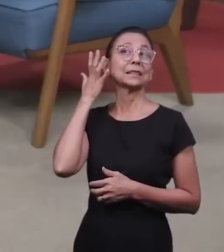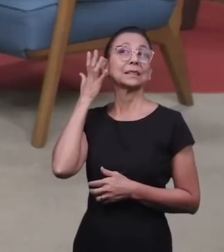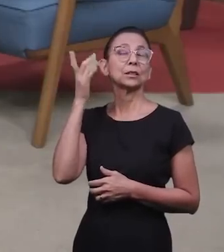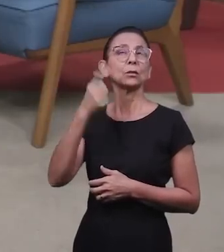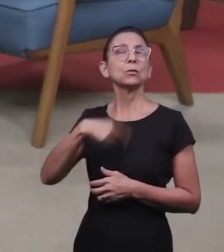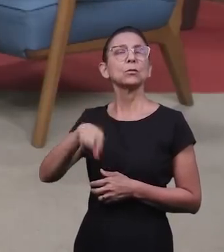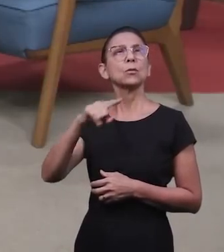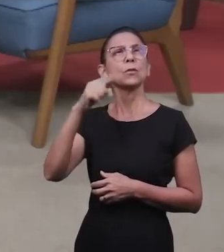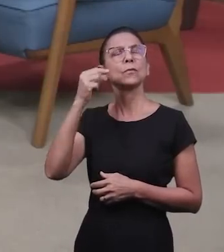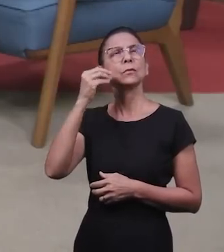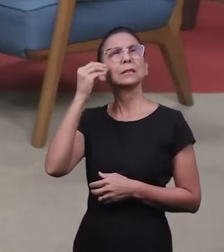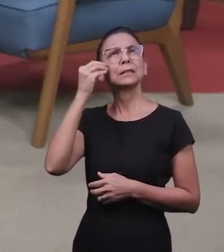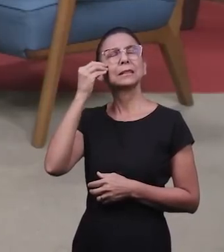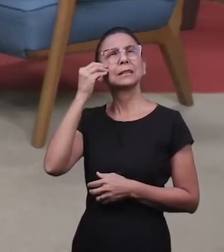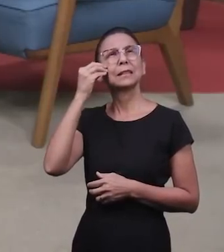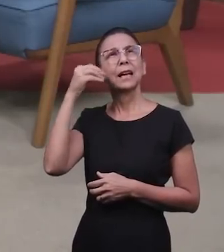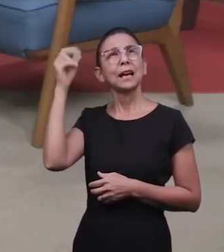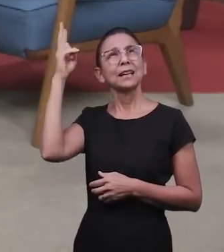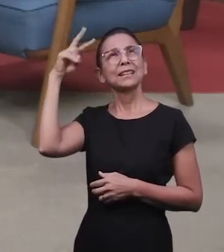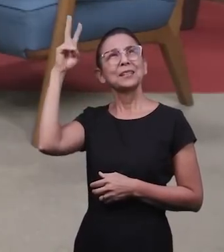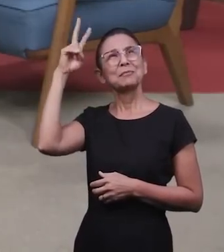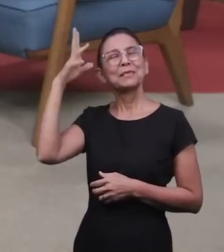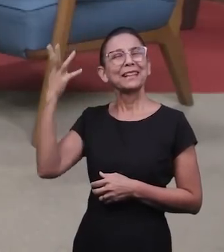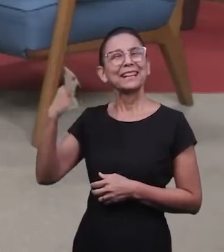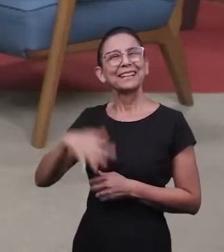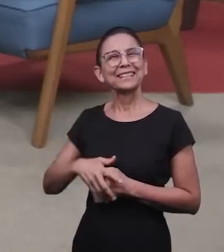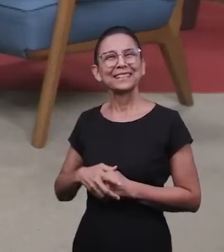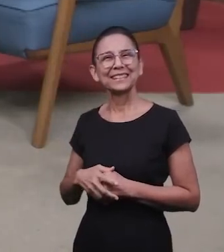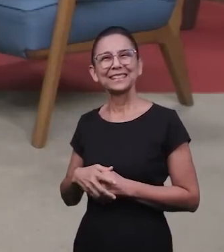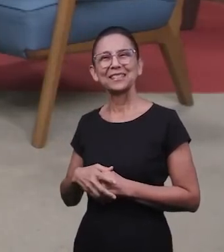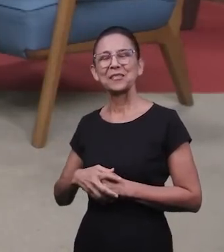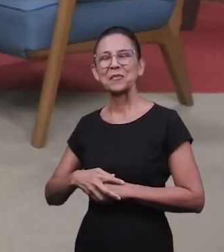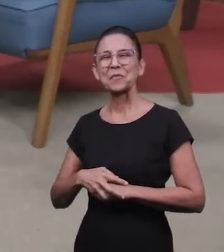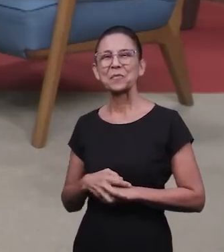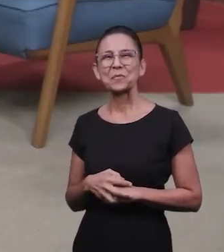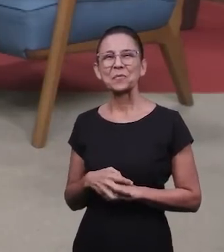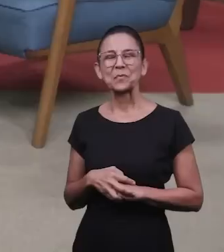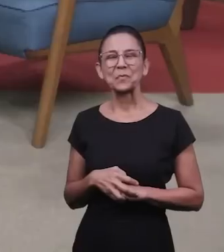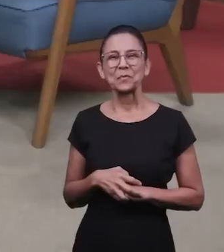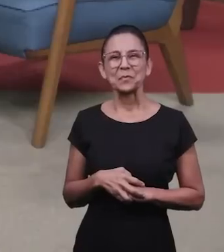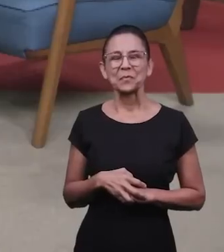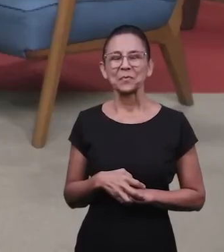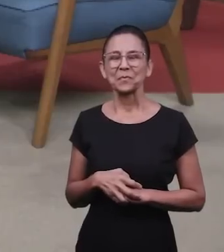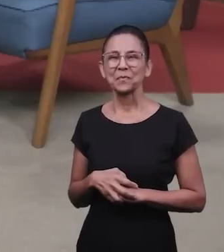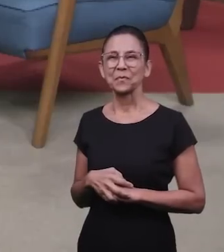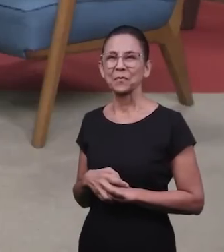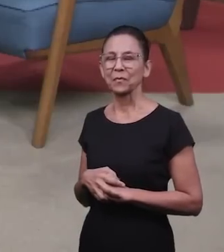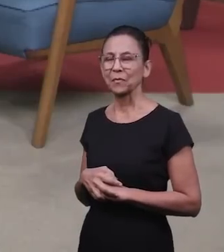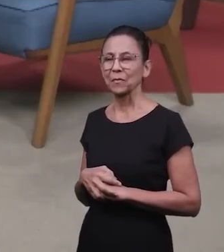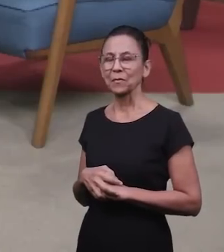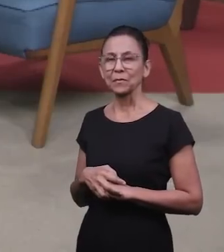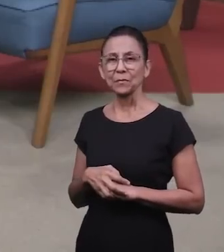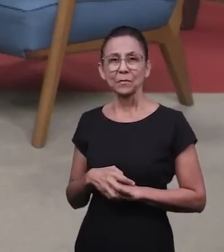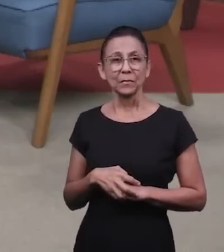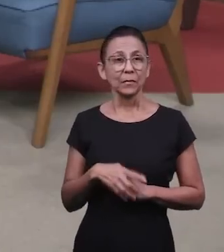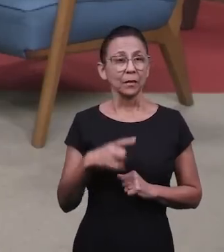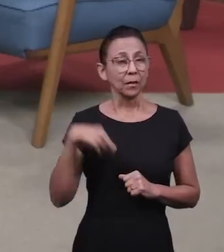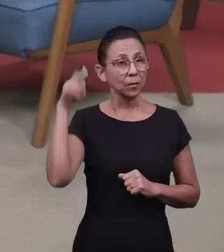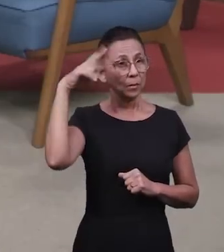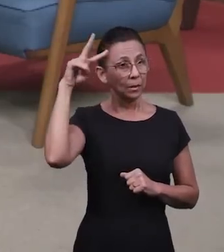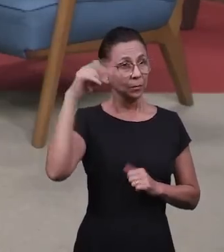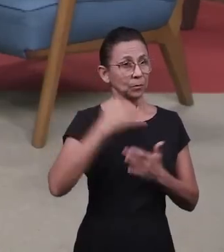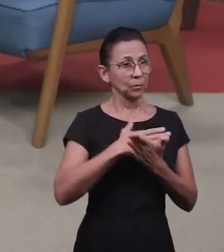Uma lembrança. Uma síntese em poucos minutos, né? Eu me lembro que quando a gente começou a